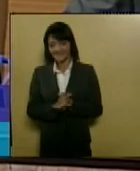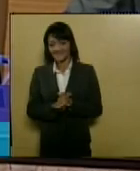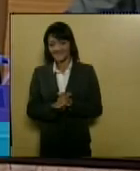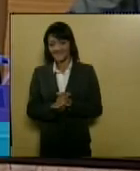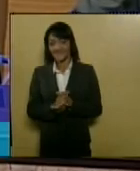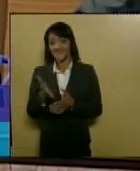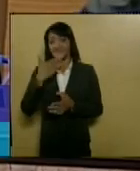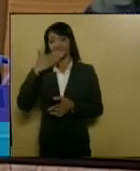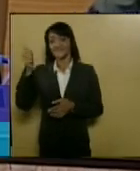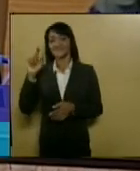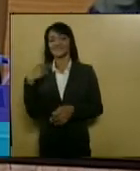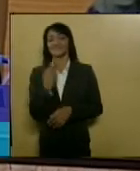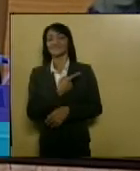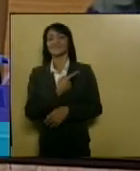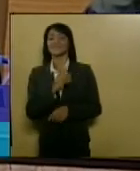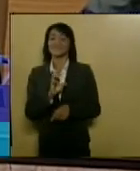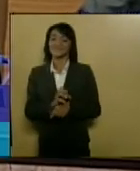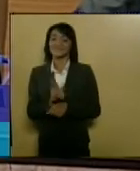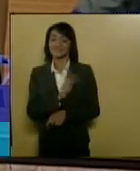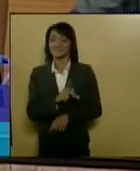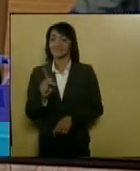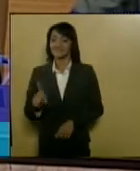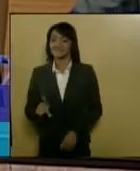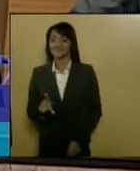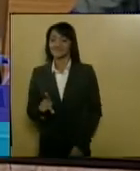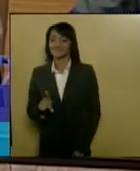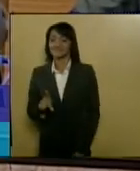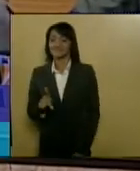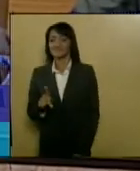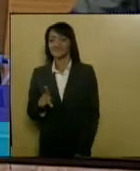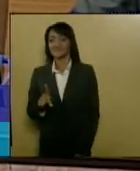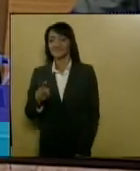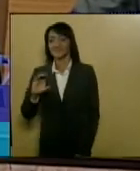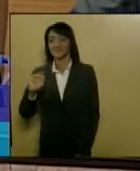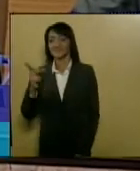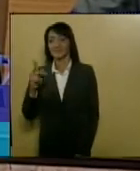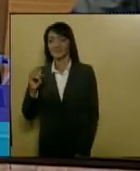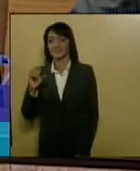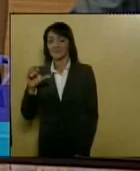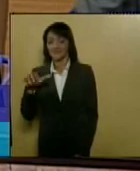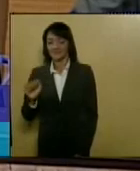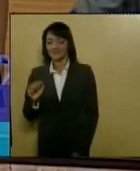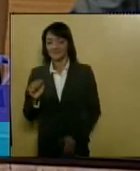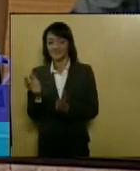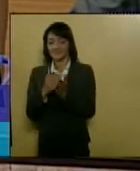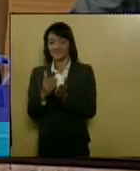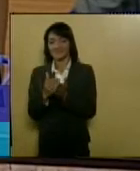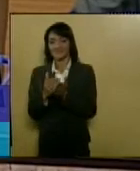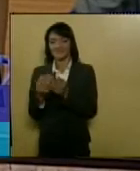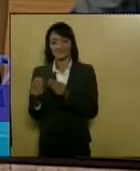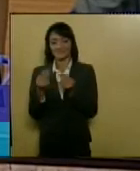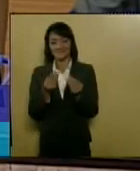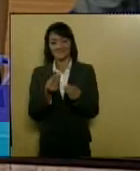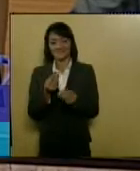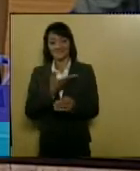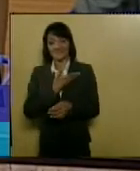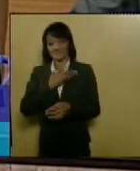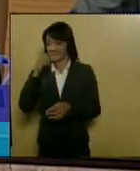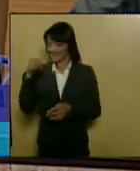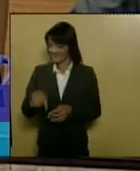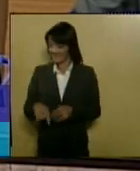de nosso Estado. Ao professor Uchoa, que está ali, que nos presenteou com um livro, que é um amigo da Assembleia Legislativa aqui nessa